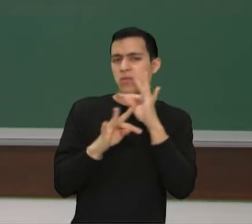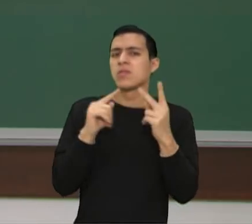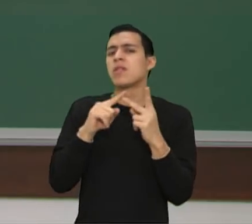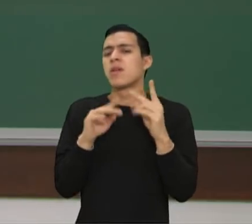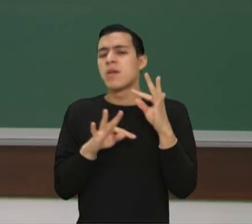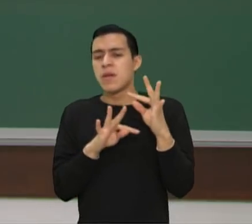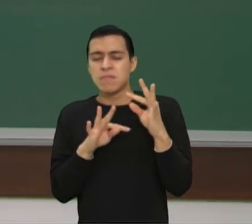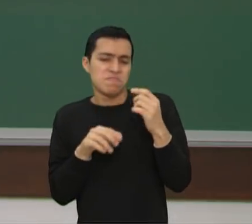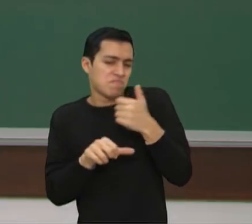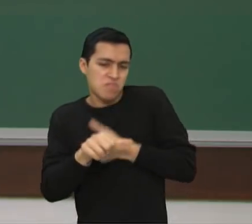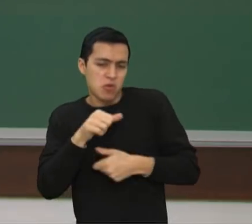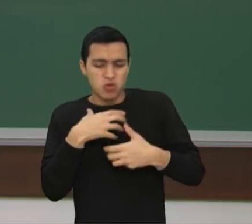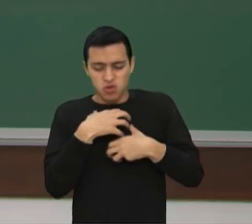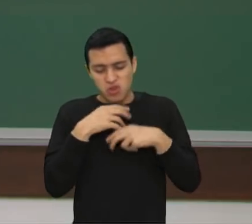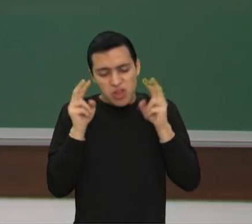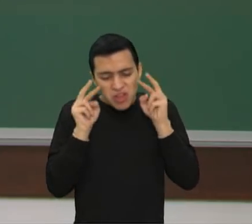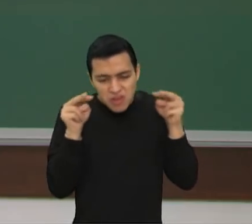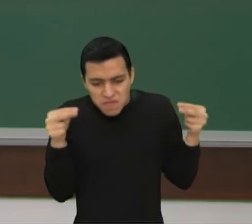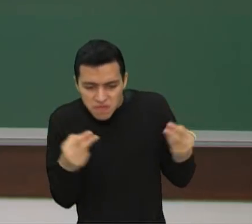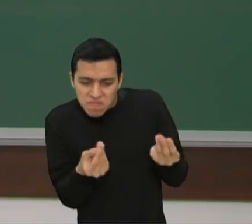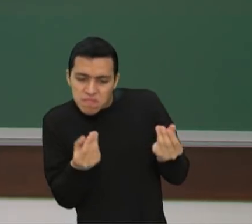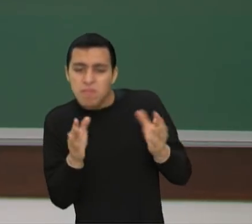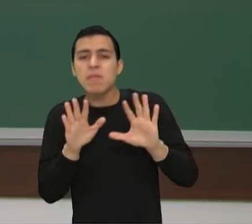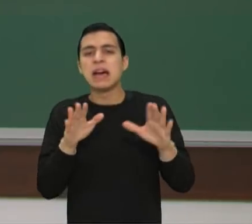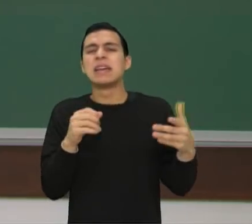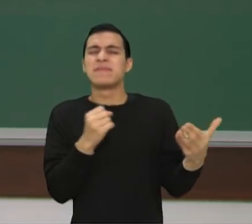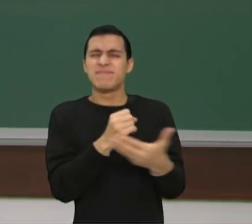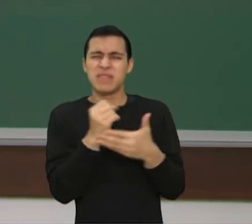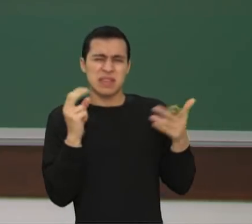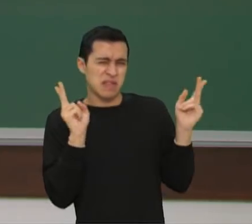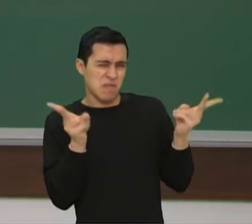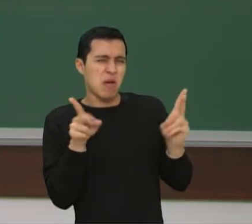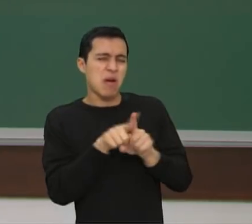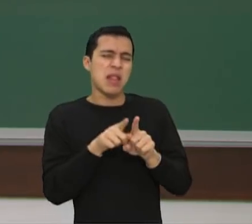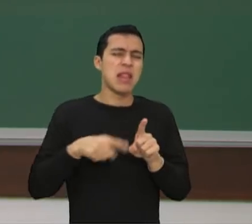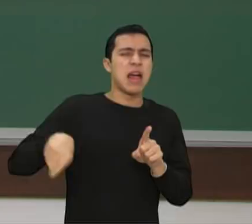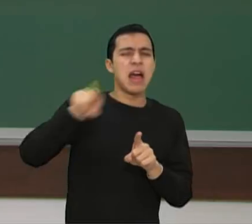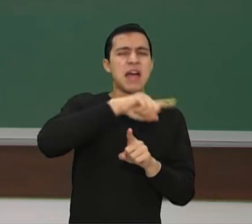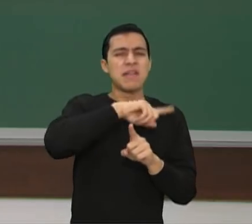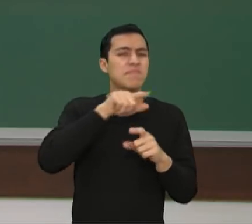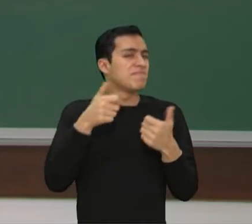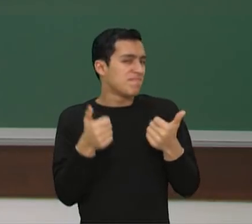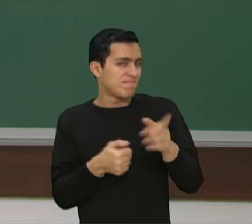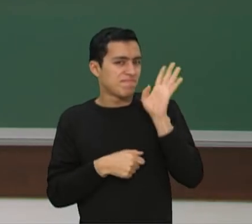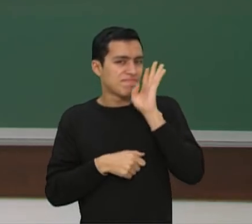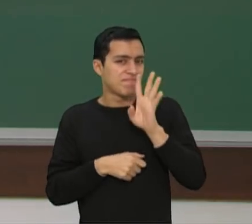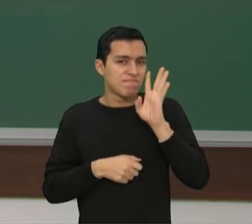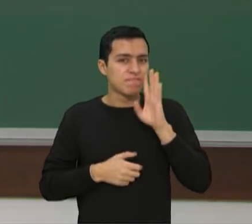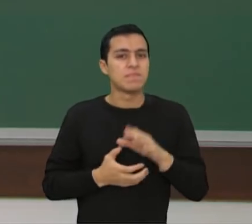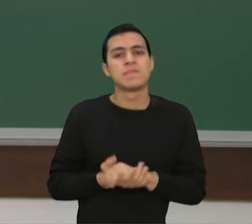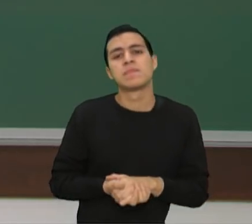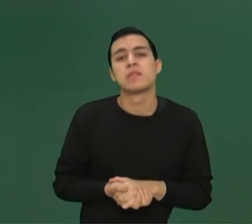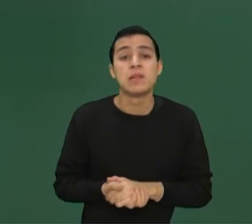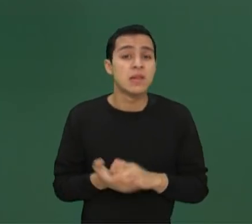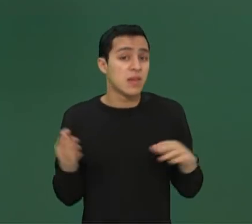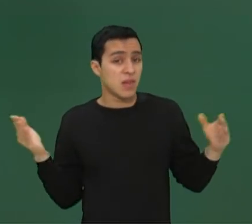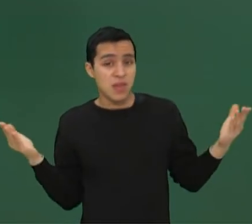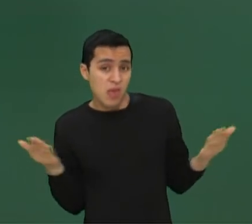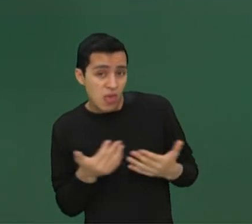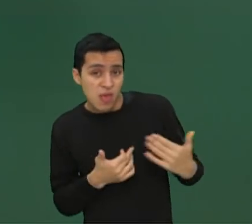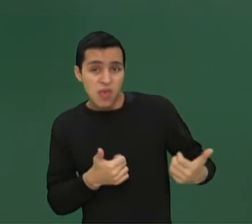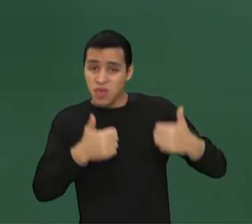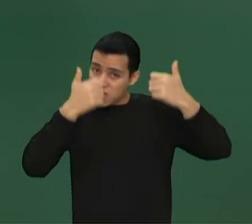gente ver os jogos, mas ainda a essência continua lá de antigamente. Isso foi muito bacana. E hoje vamos falar